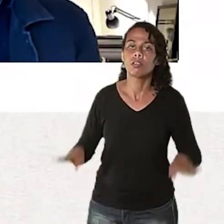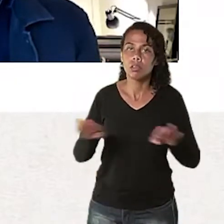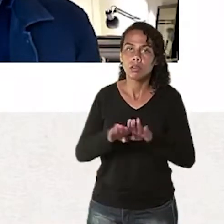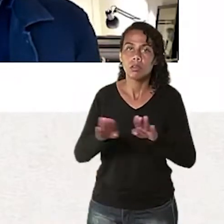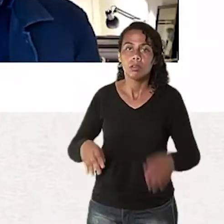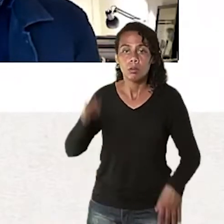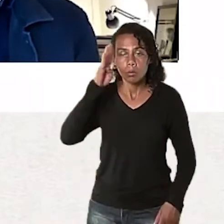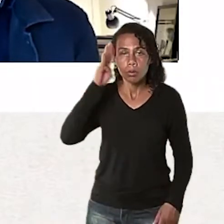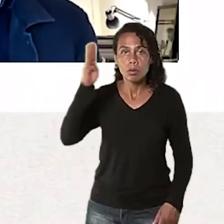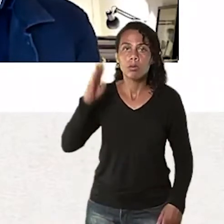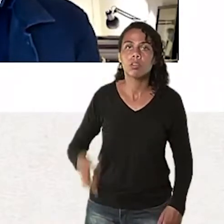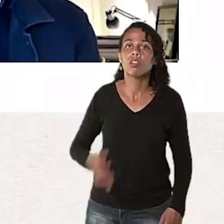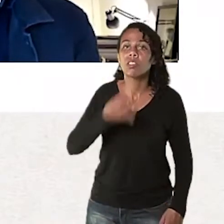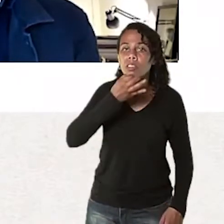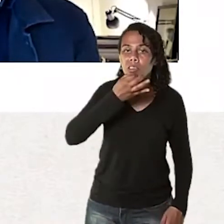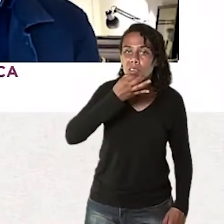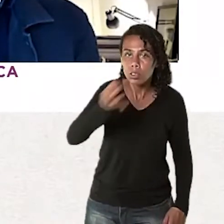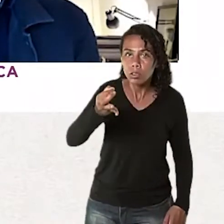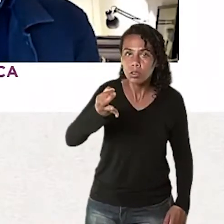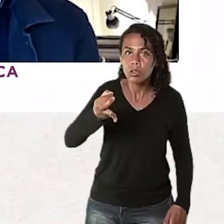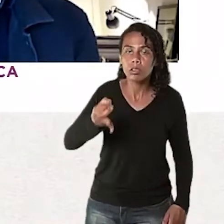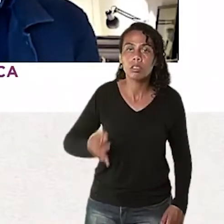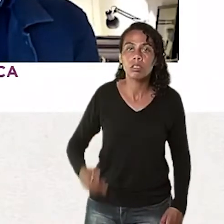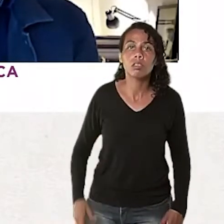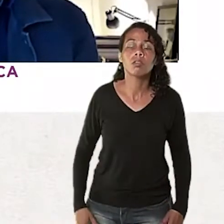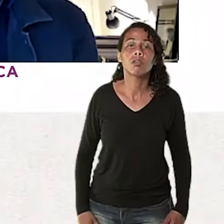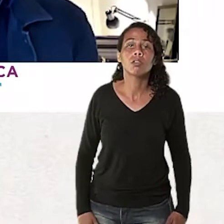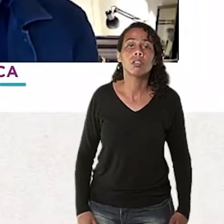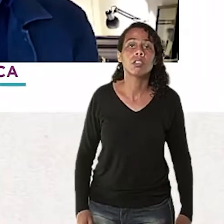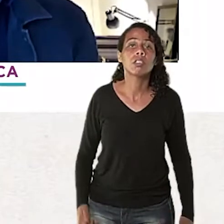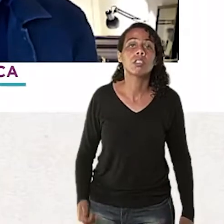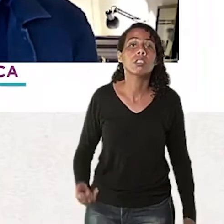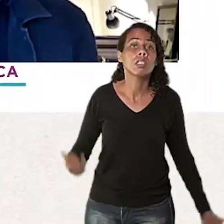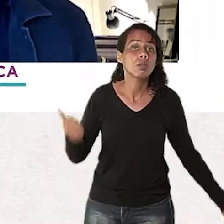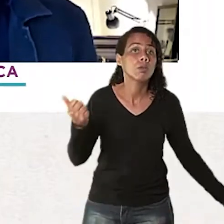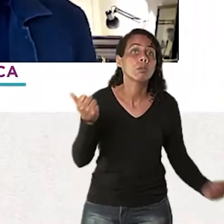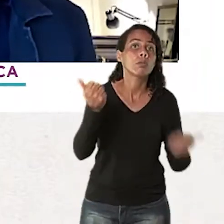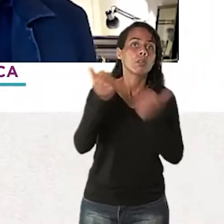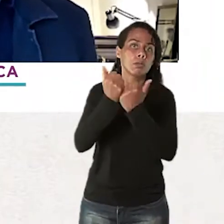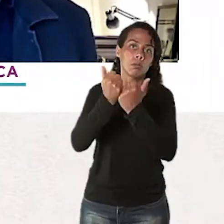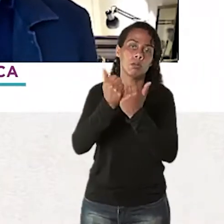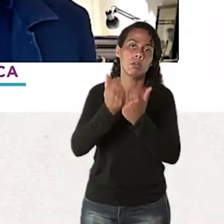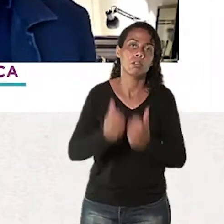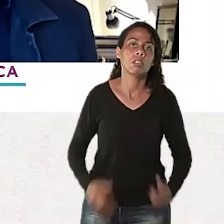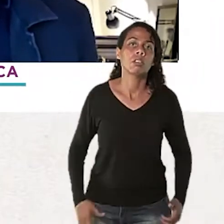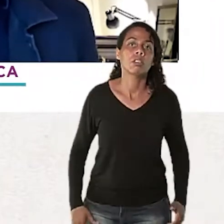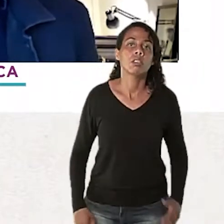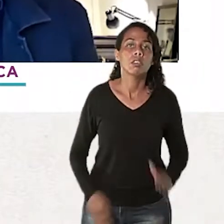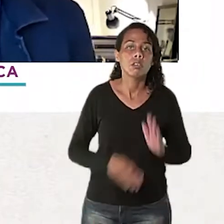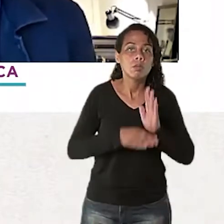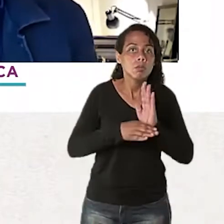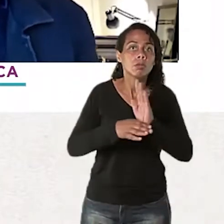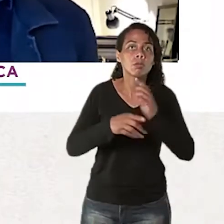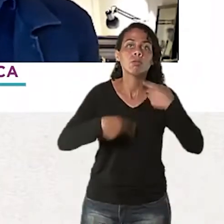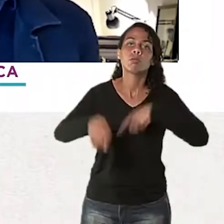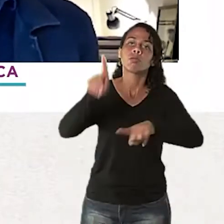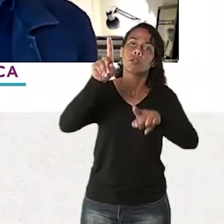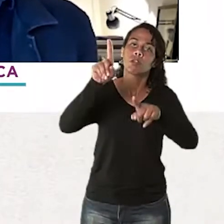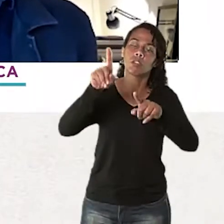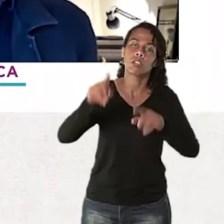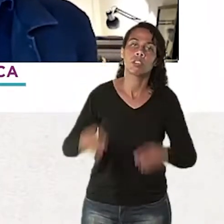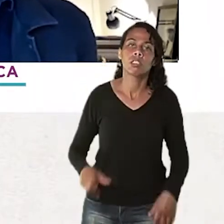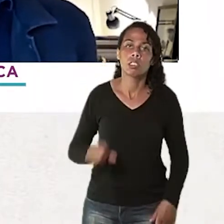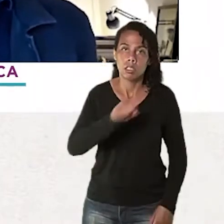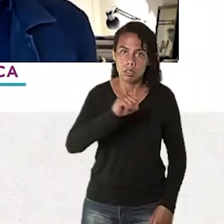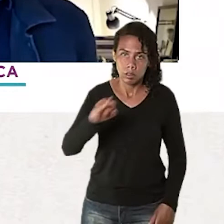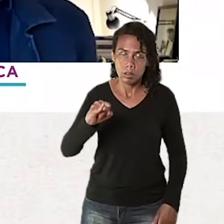te façam também aprender alguma coisa sobre o que você escreveu, né? Porque tem muitas críticas maravilhosas que elogiam o seu trabalho e que